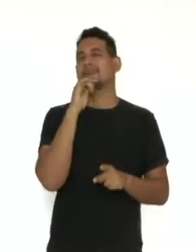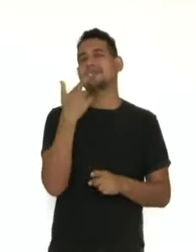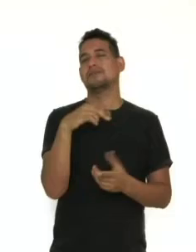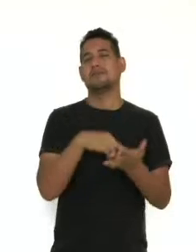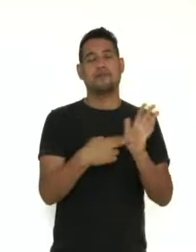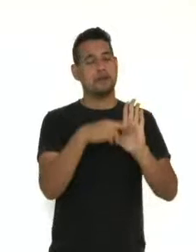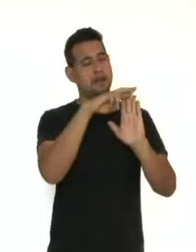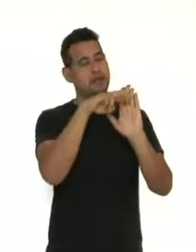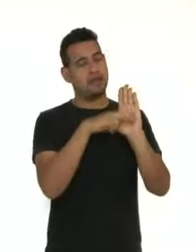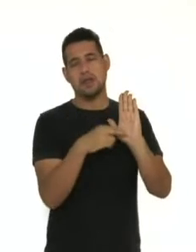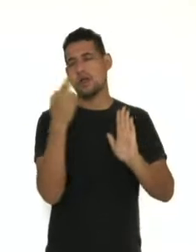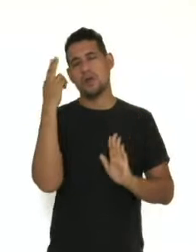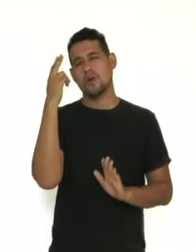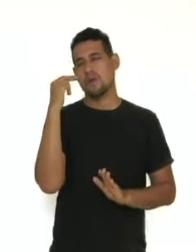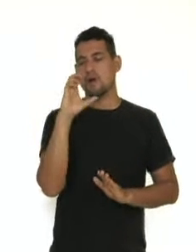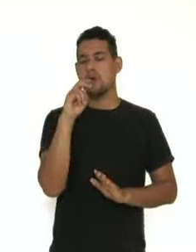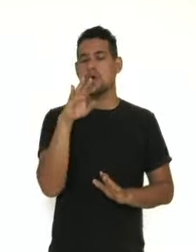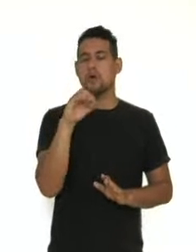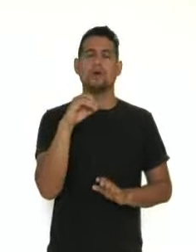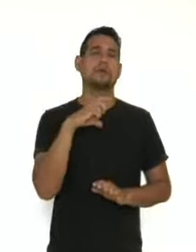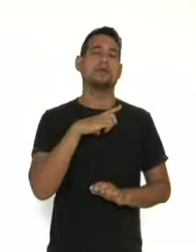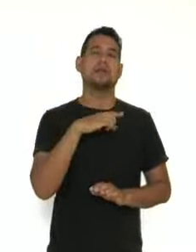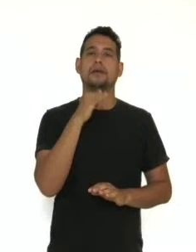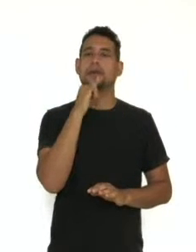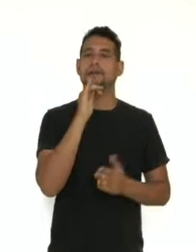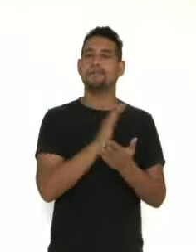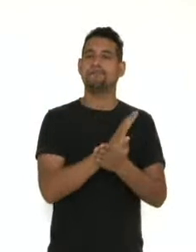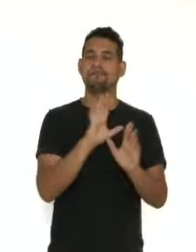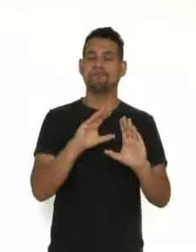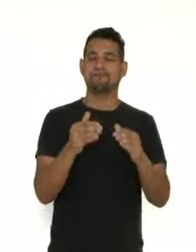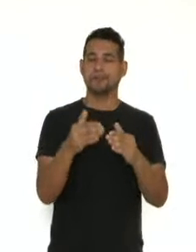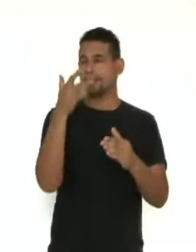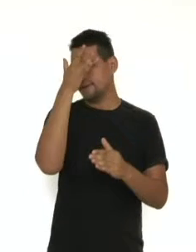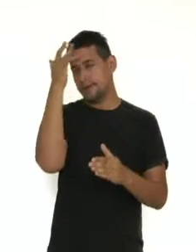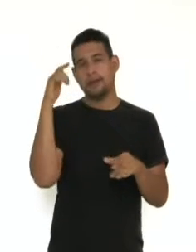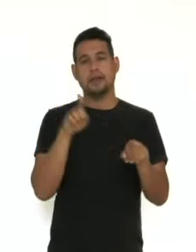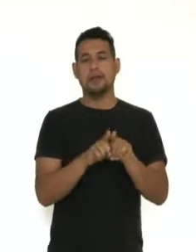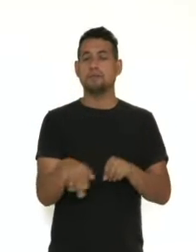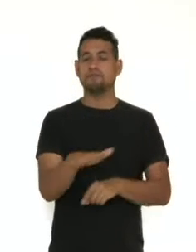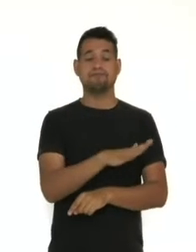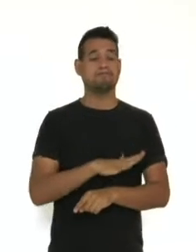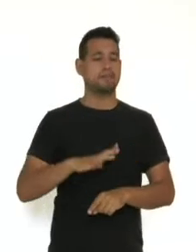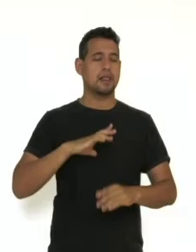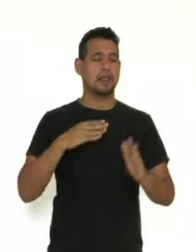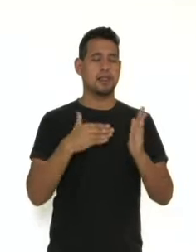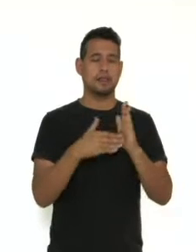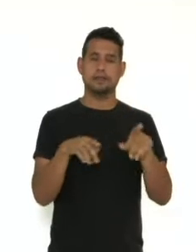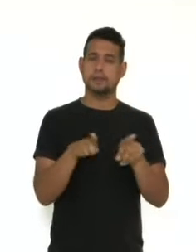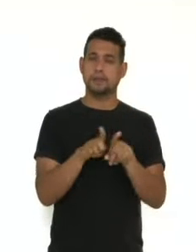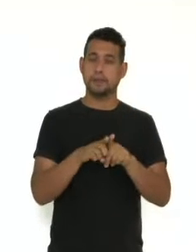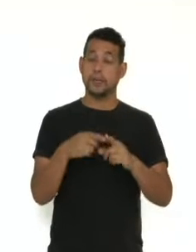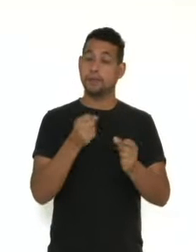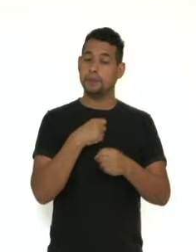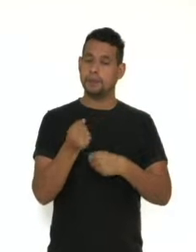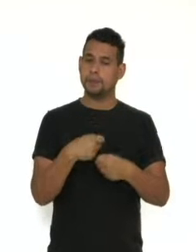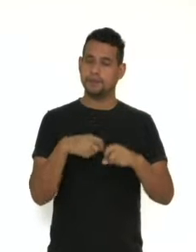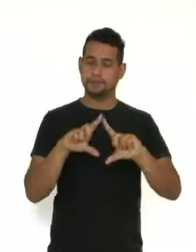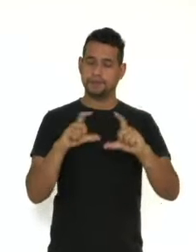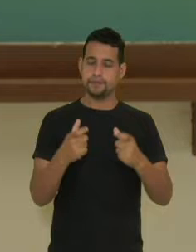regra, é comum que o conto apresente poucos personagens, espaço cenário limitado, recorte temporal